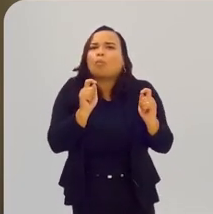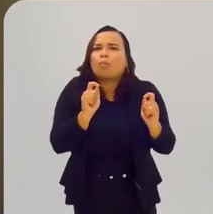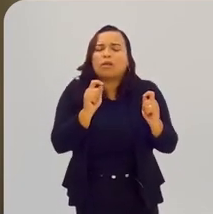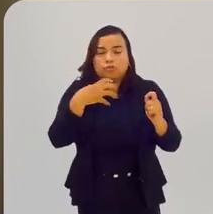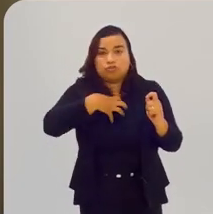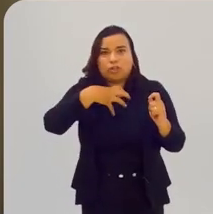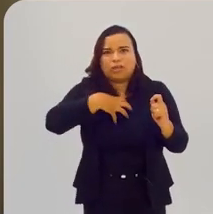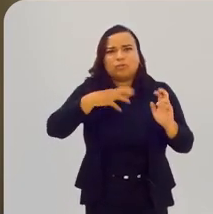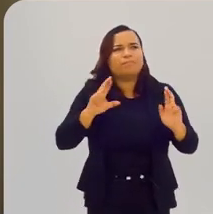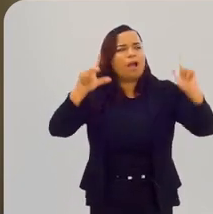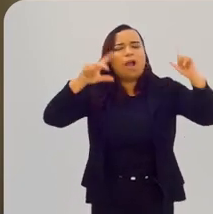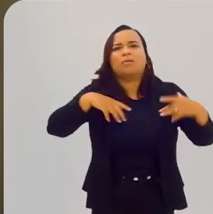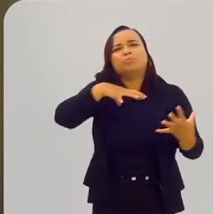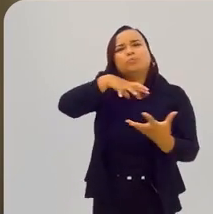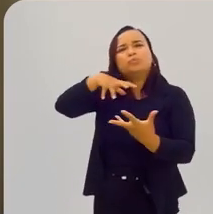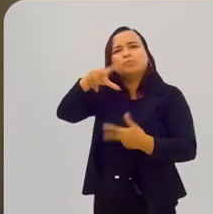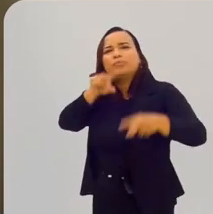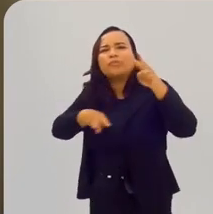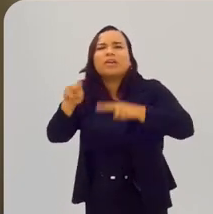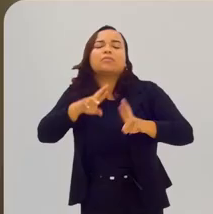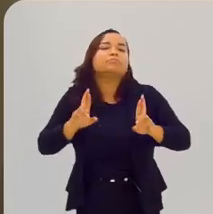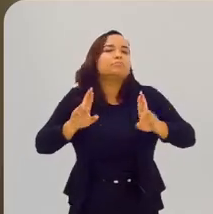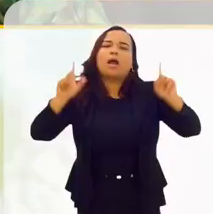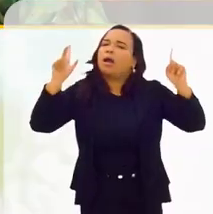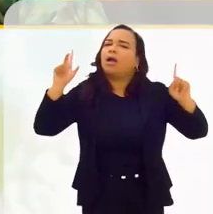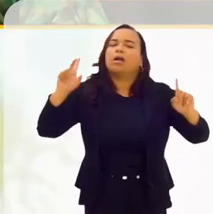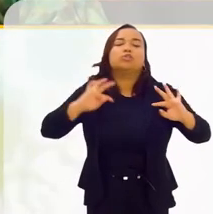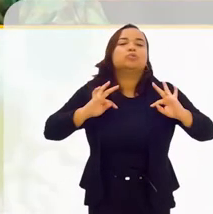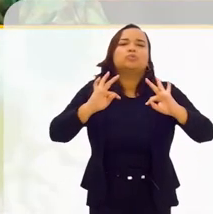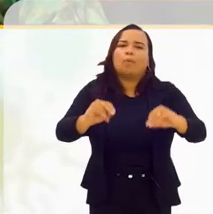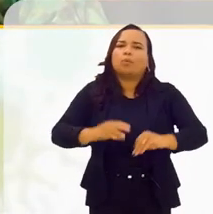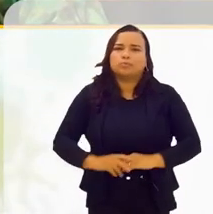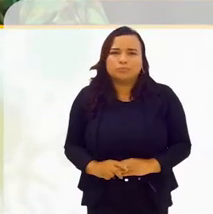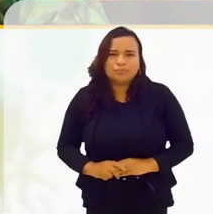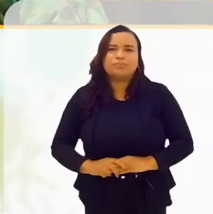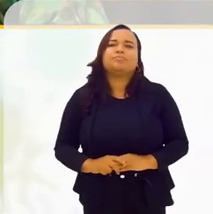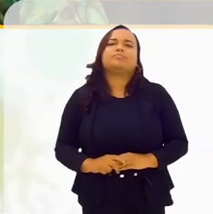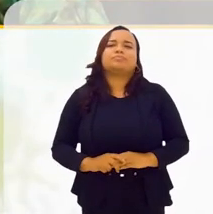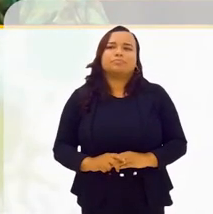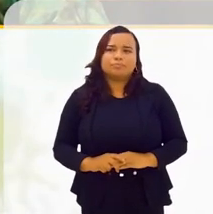o mundo de uma outra forma totalmente diferente